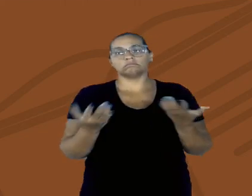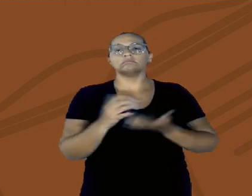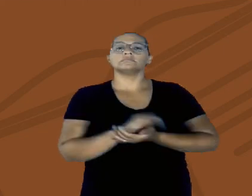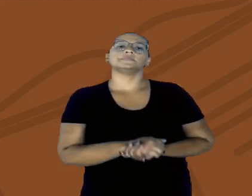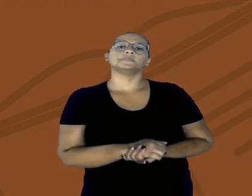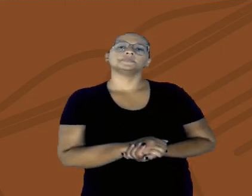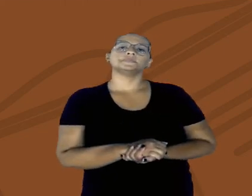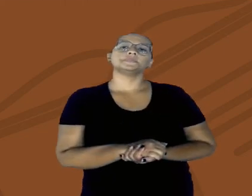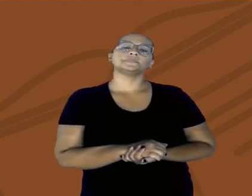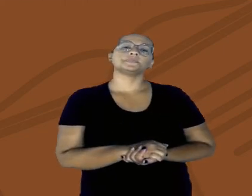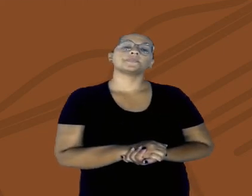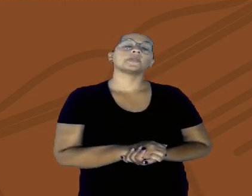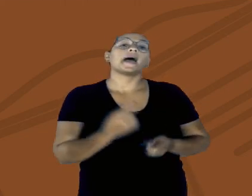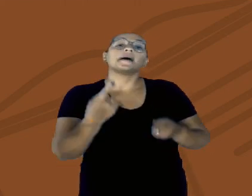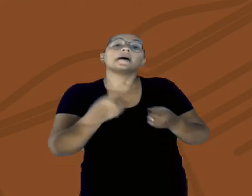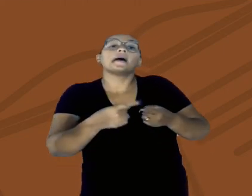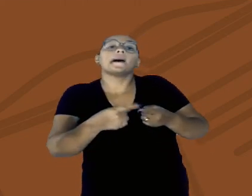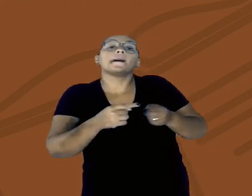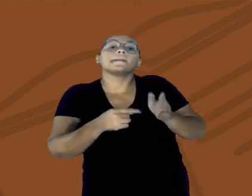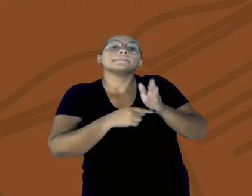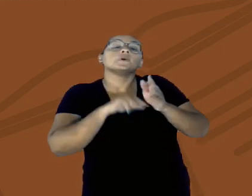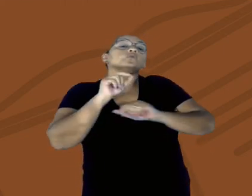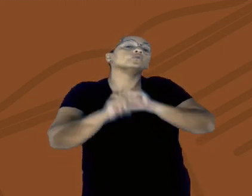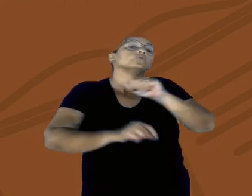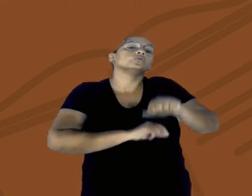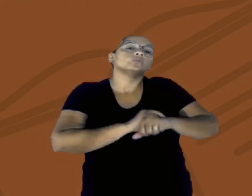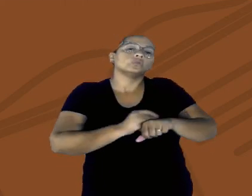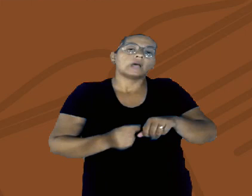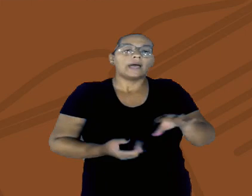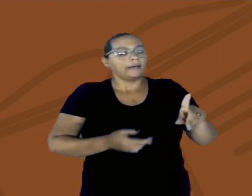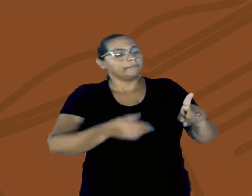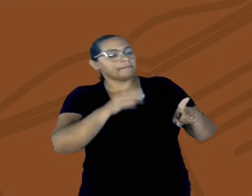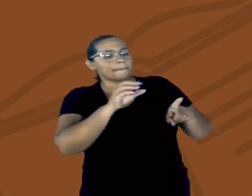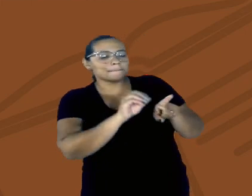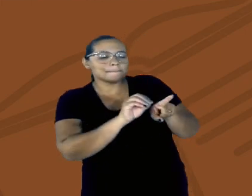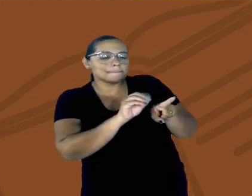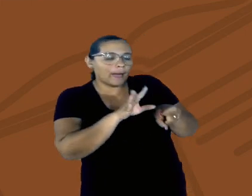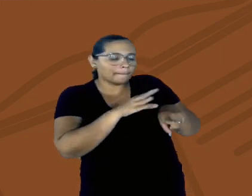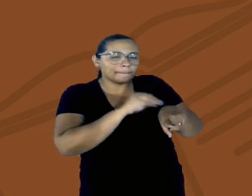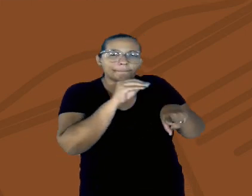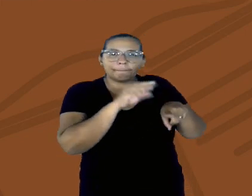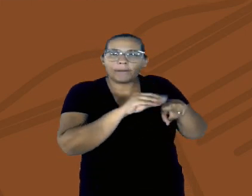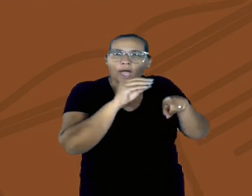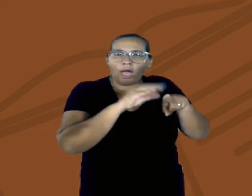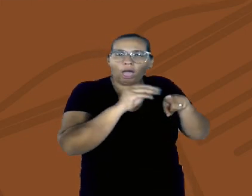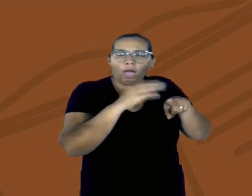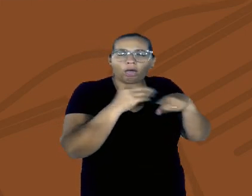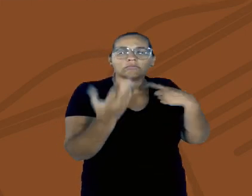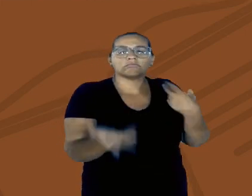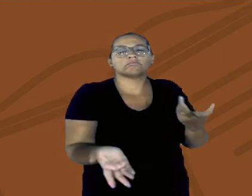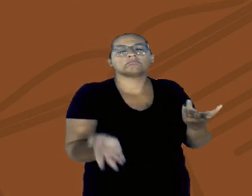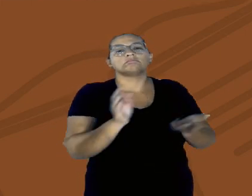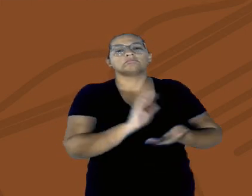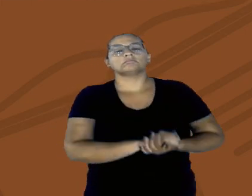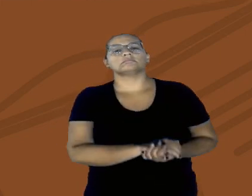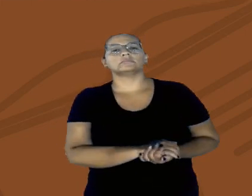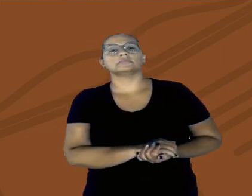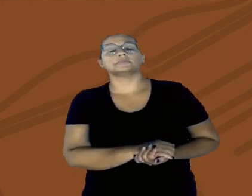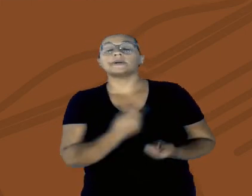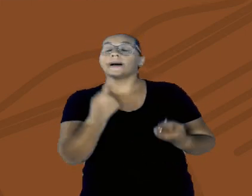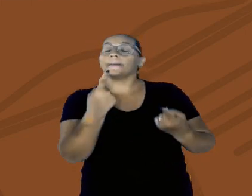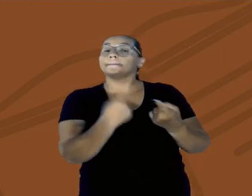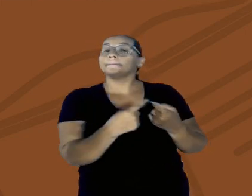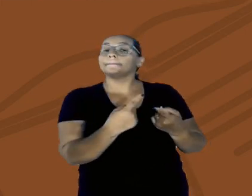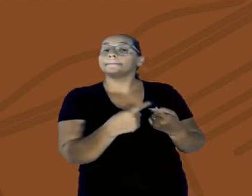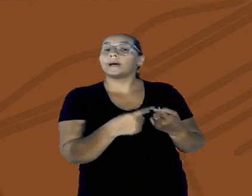Há o aparecimento de pelos pubianos na região pubis. Muito bem. Há também o